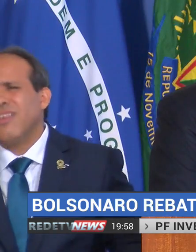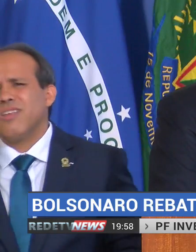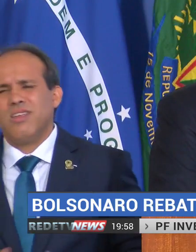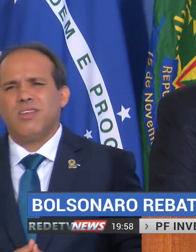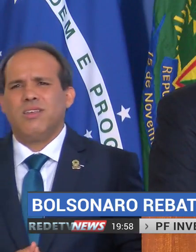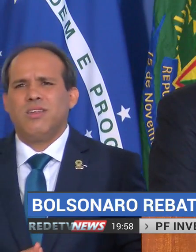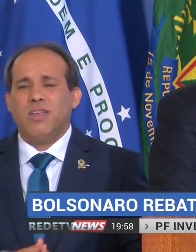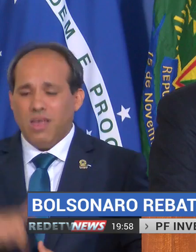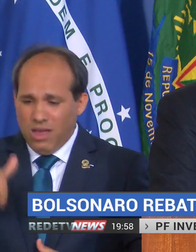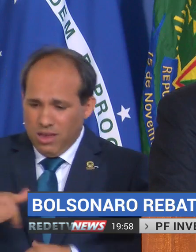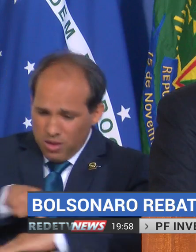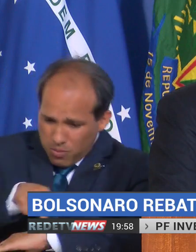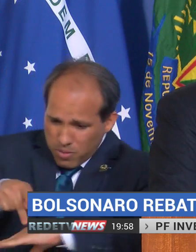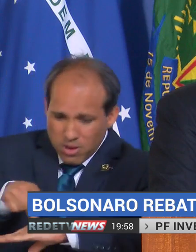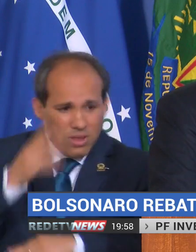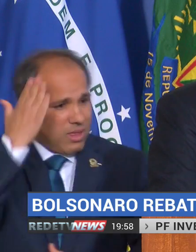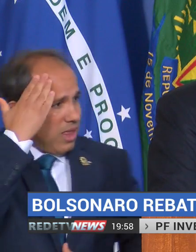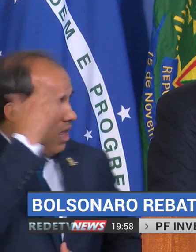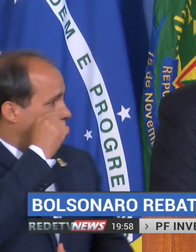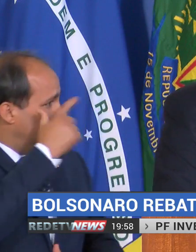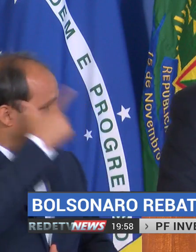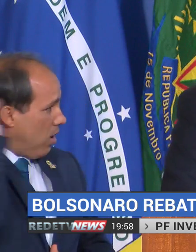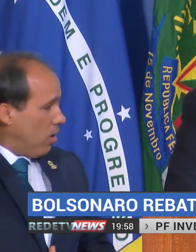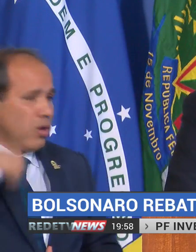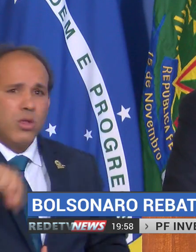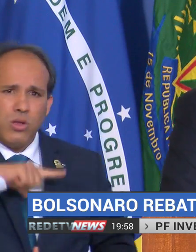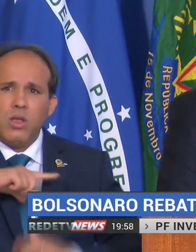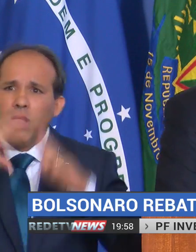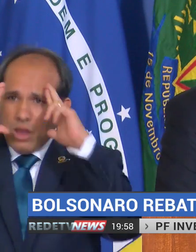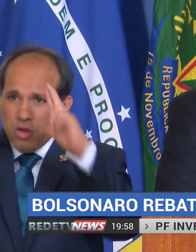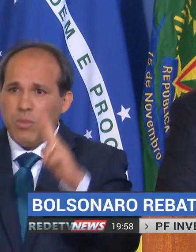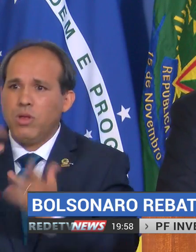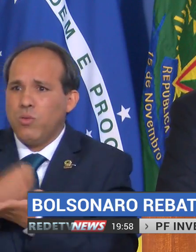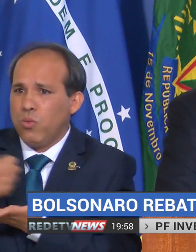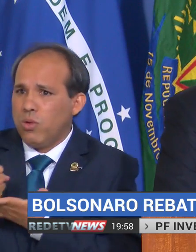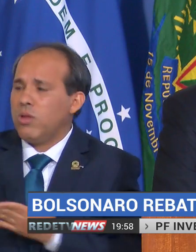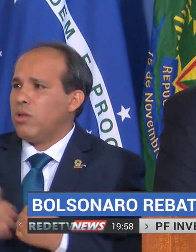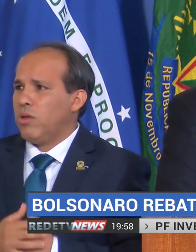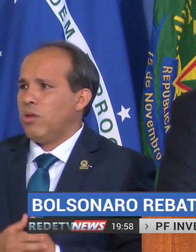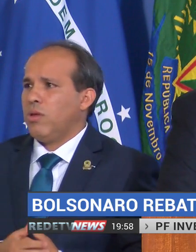também por ele é um país respeitamos contrato